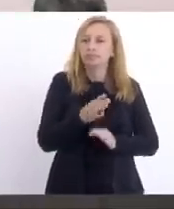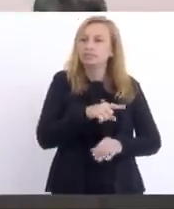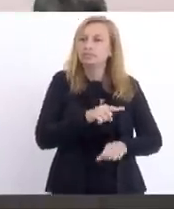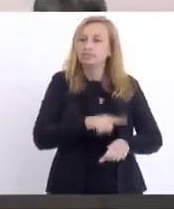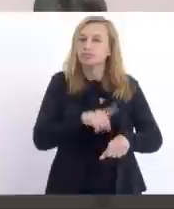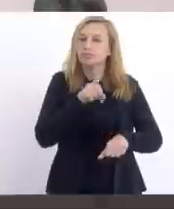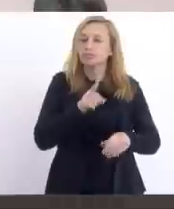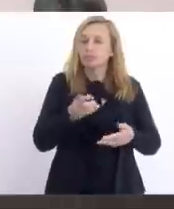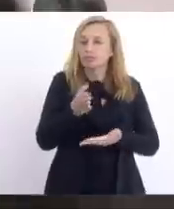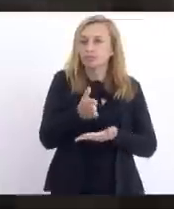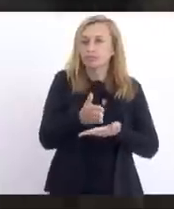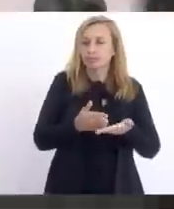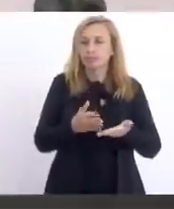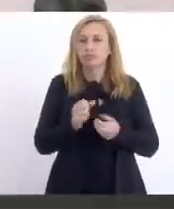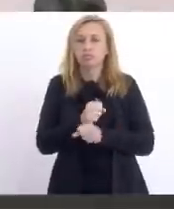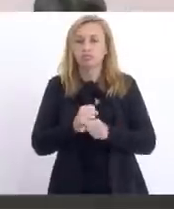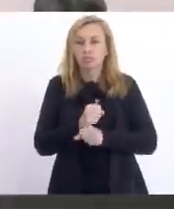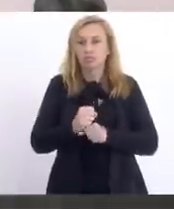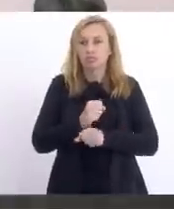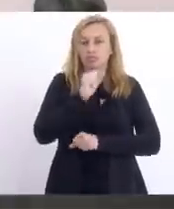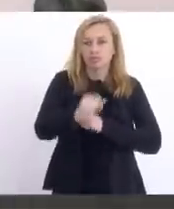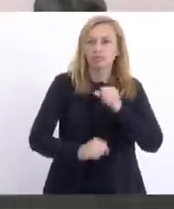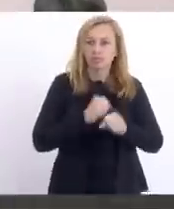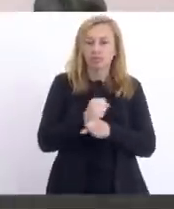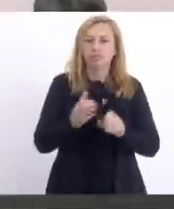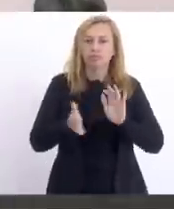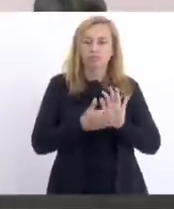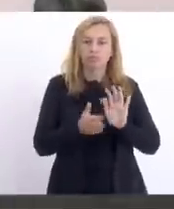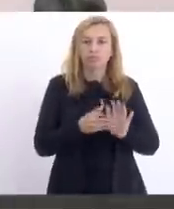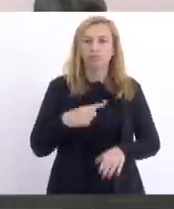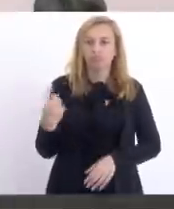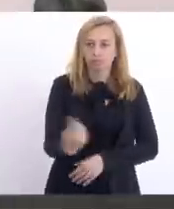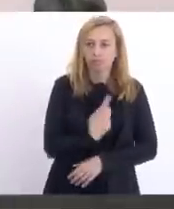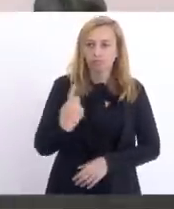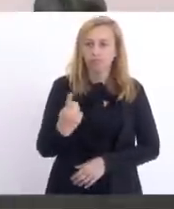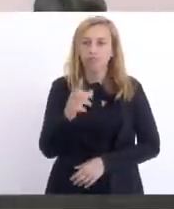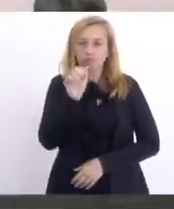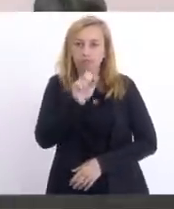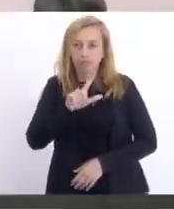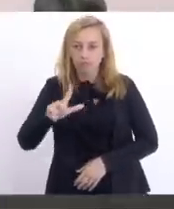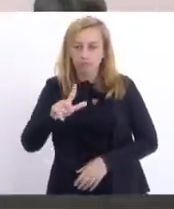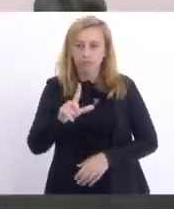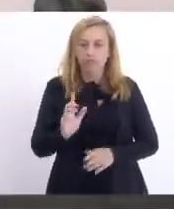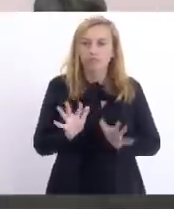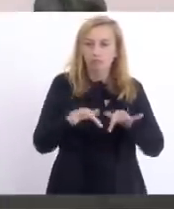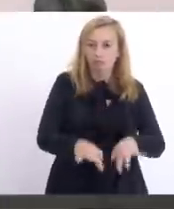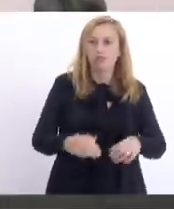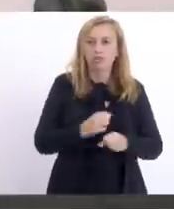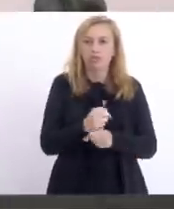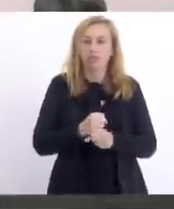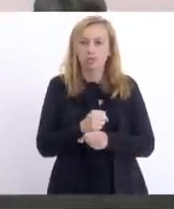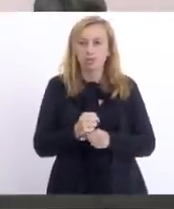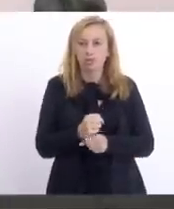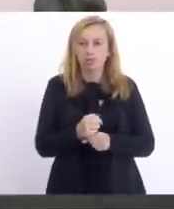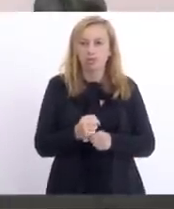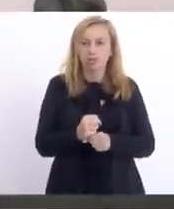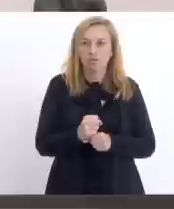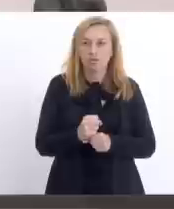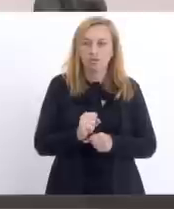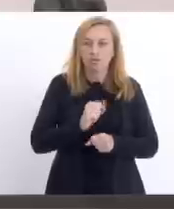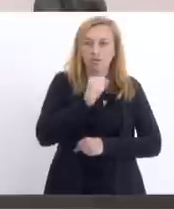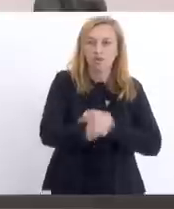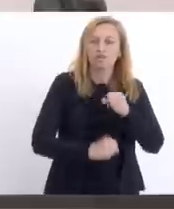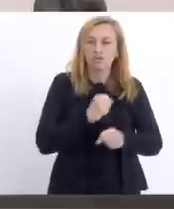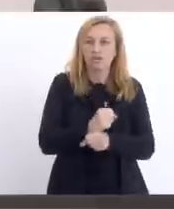o meio do ano que vem, e a nossa proposta é que essa lei seja prorrogada até o fim do ano que vem, para dar um tempo para as empresas se recuperarem